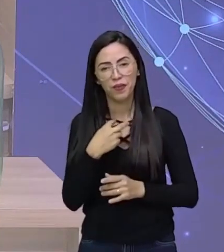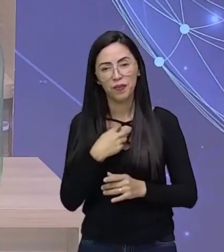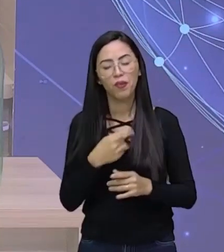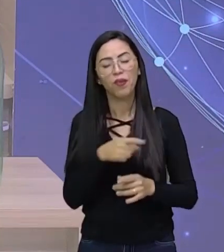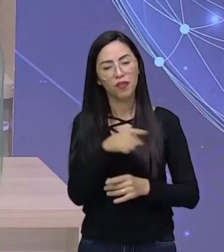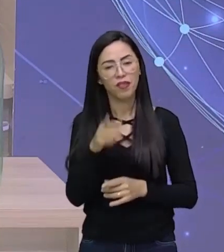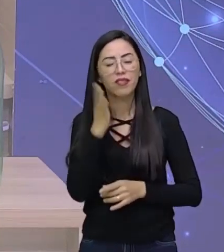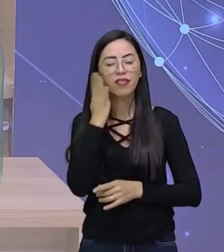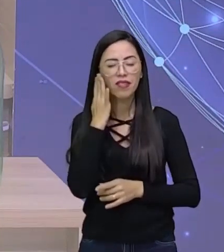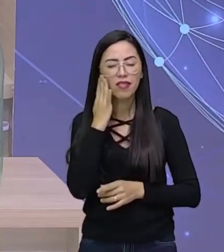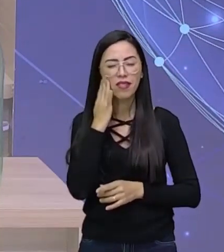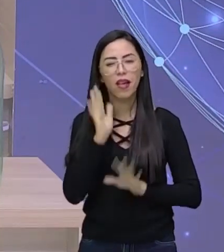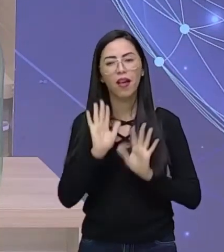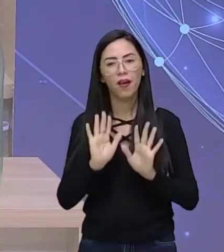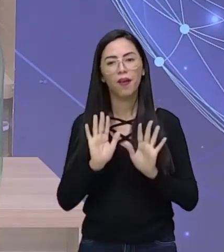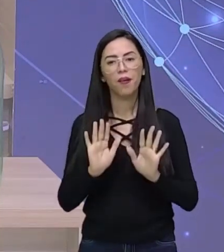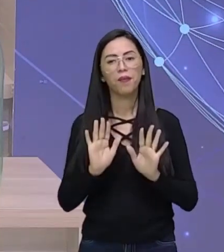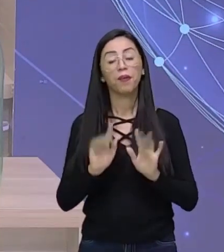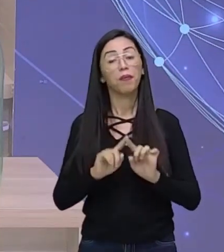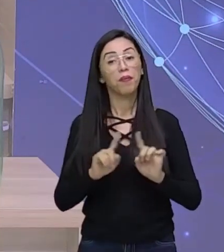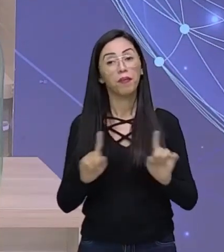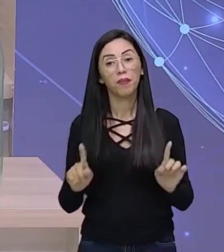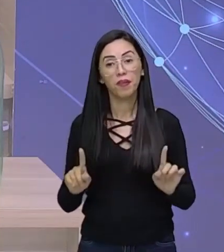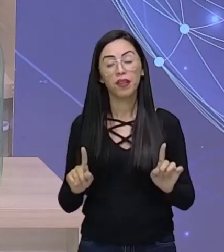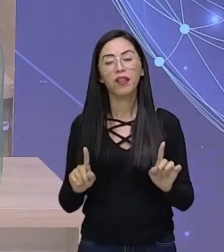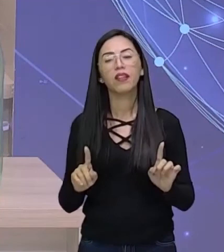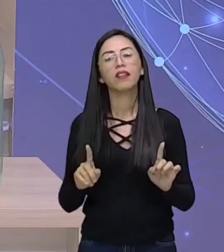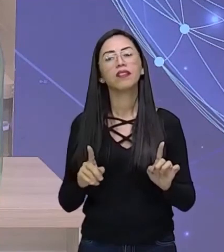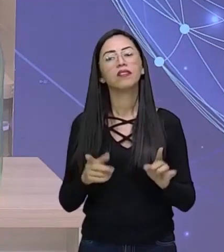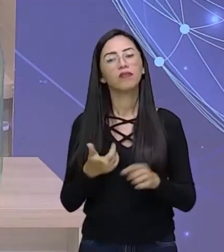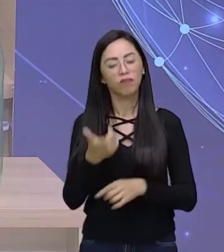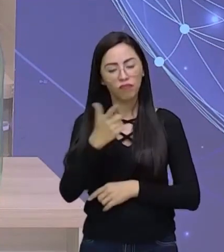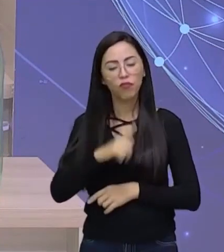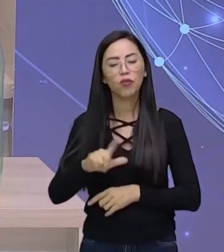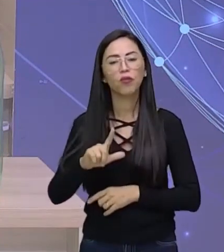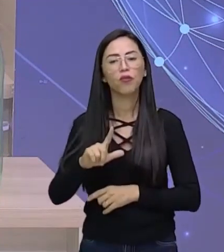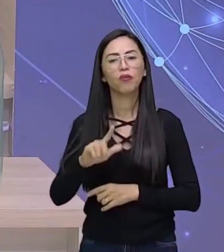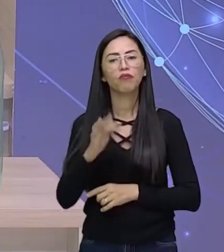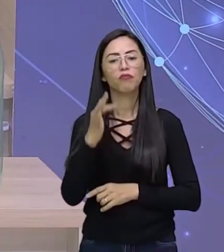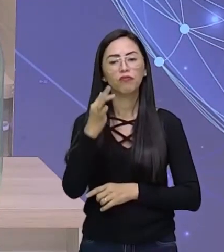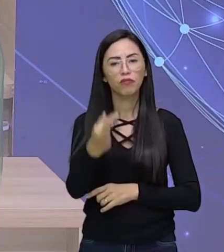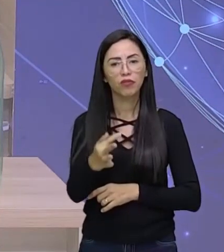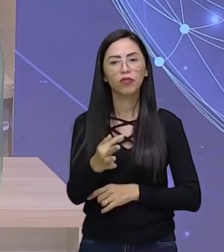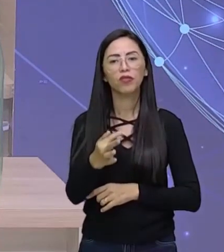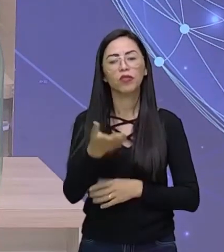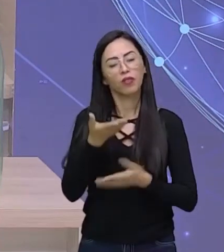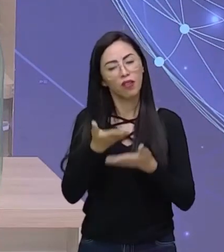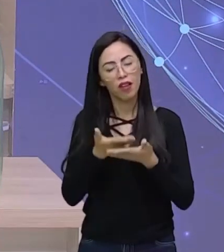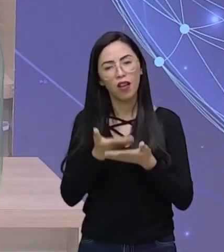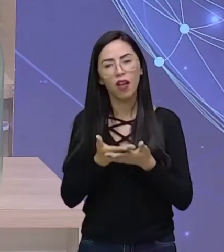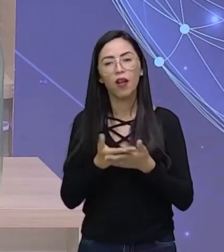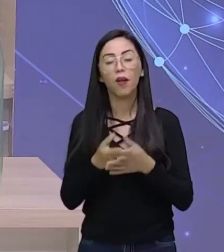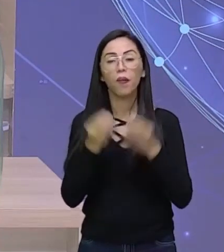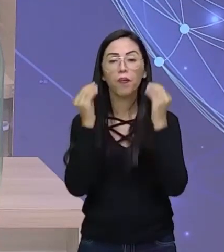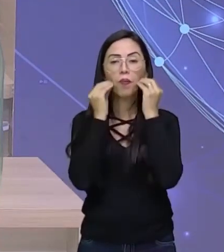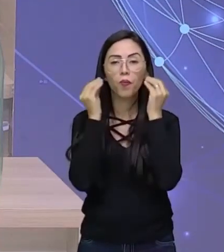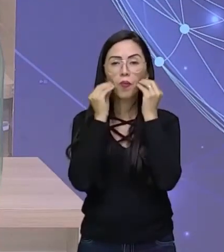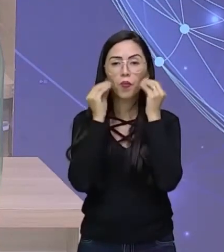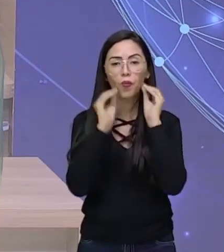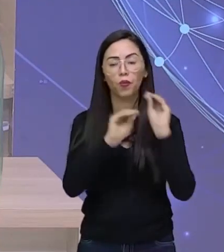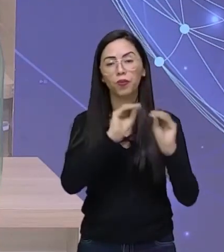que participou da aula da professora Edla, já fazem parte do meu coração, já estão comigo, já são